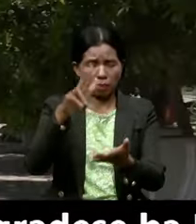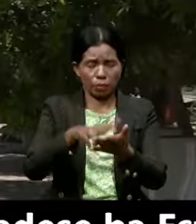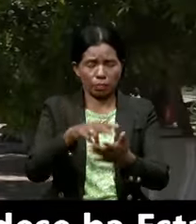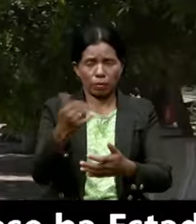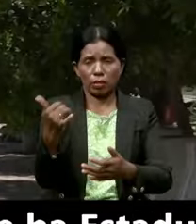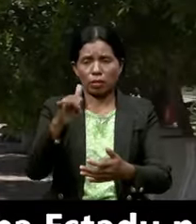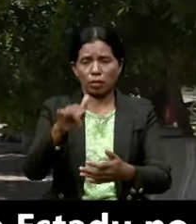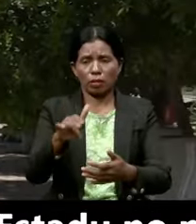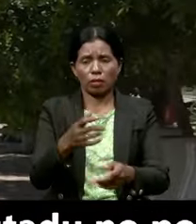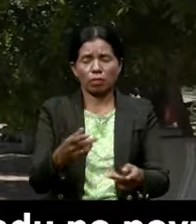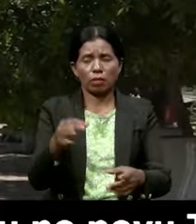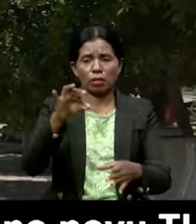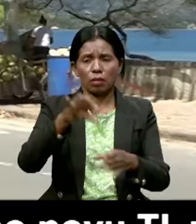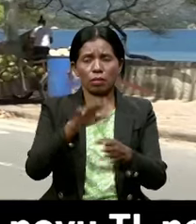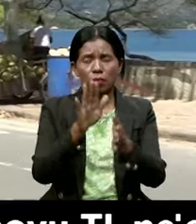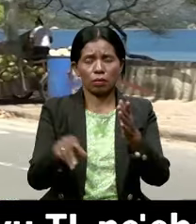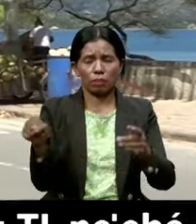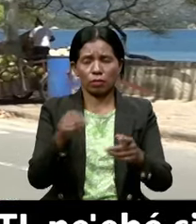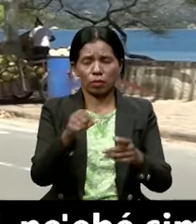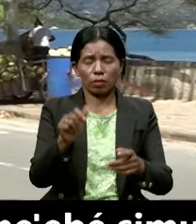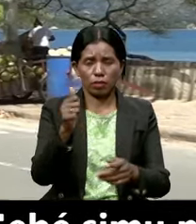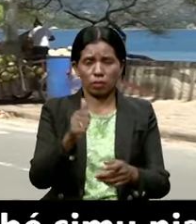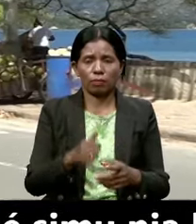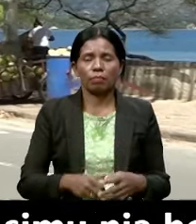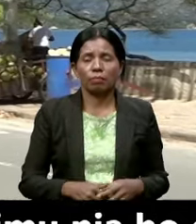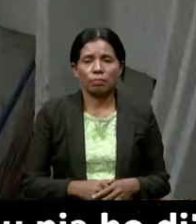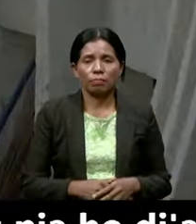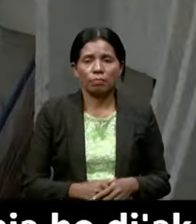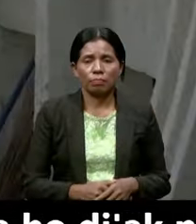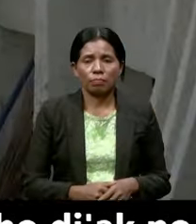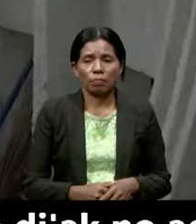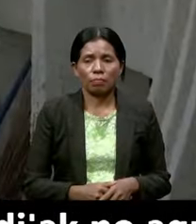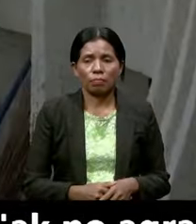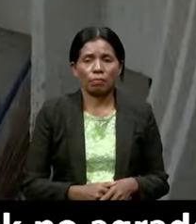setor produtivo sira menos 1% salulou. Luciano Amaral, Alerto Ximenez, Ziemen.